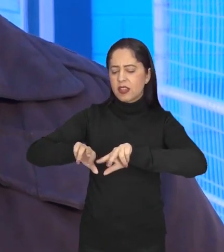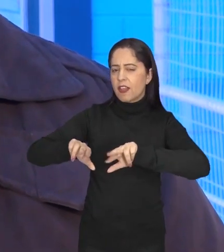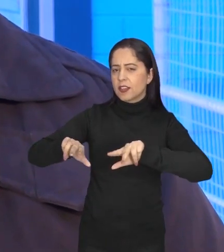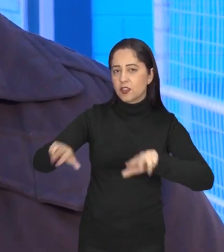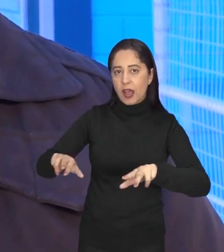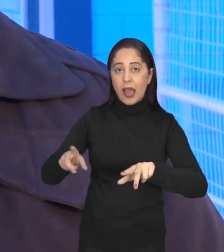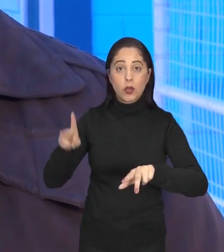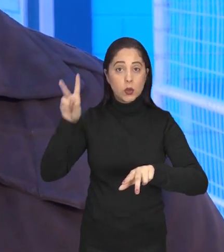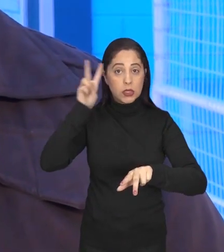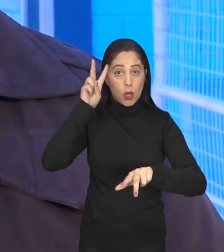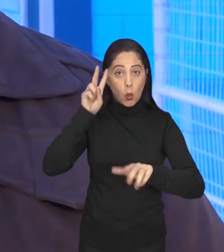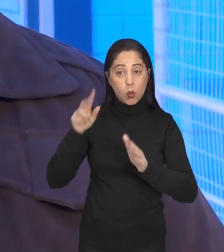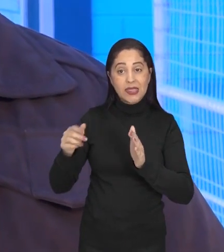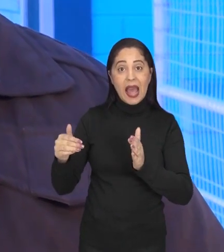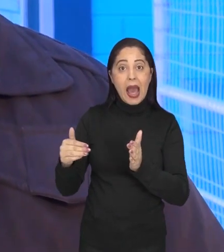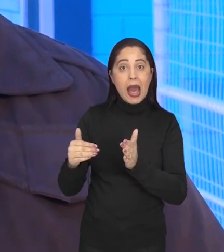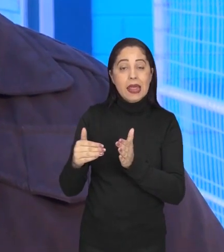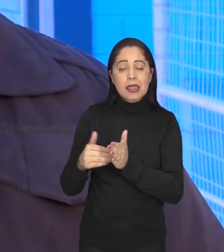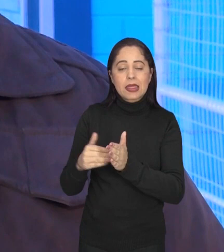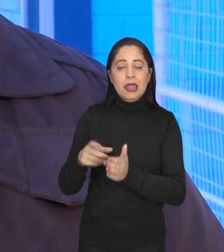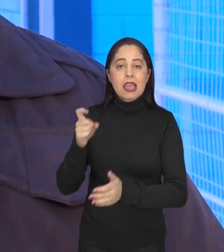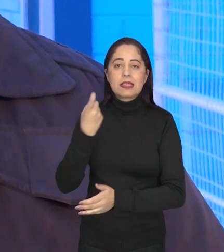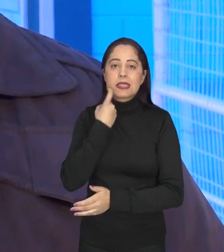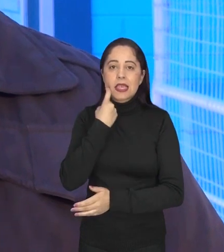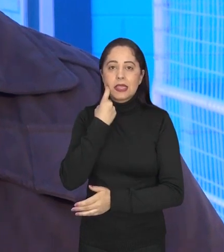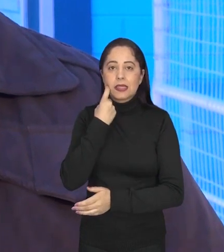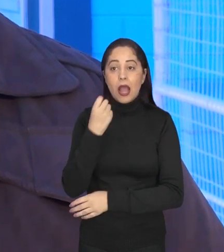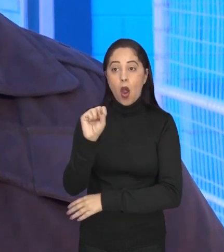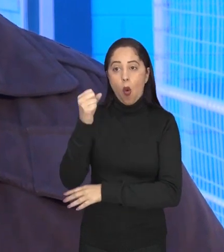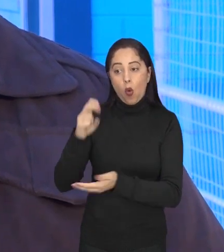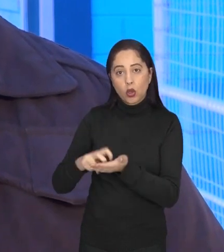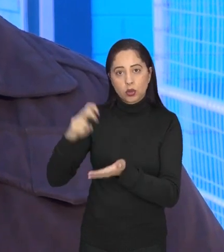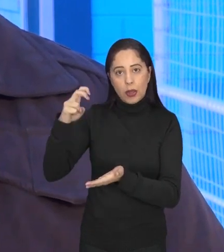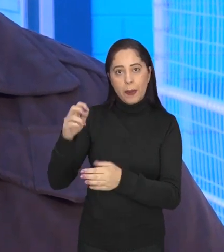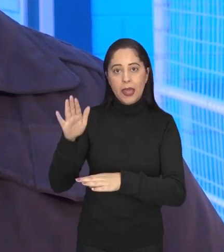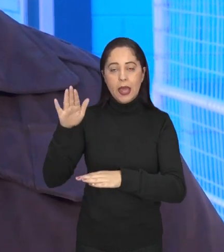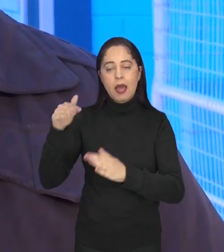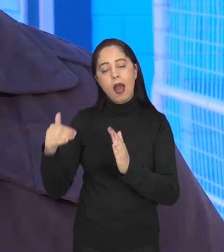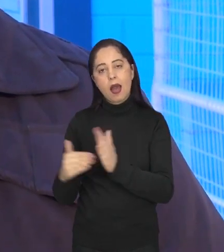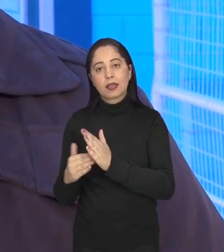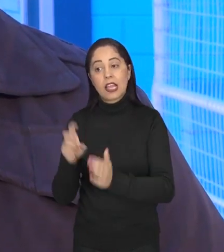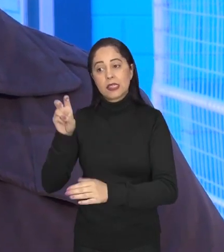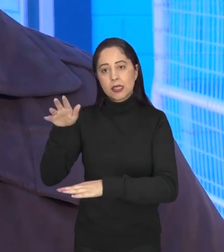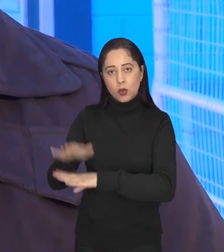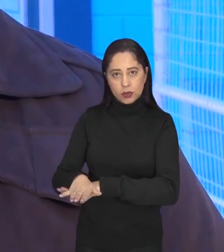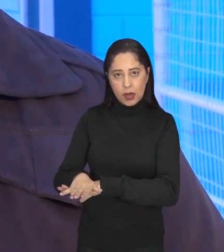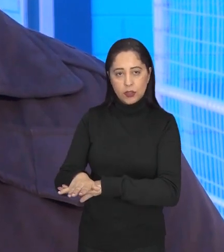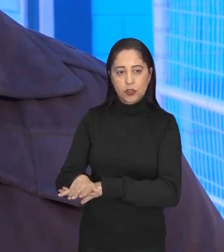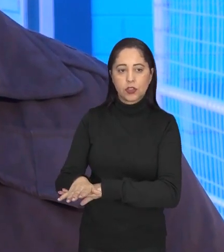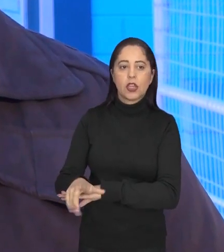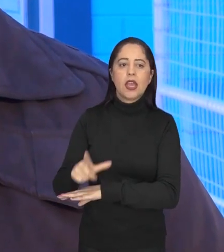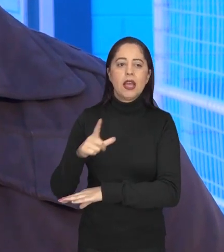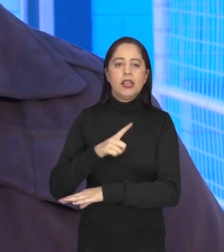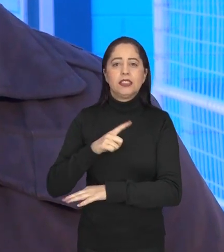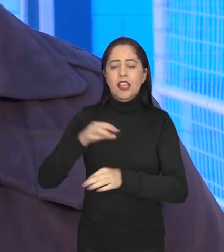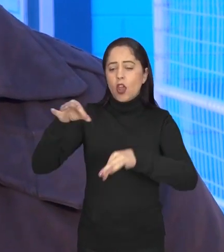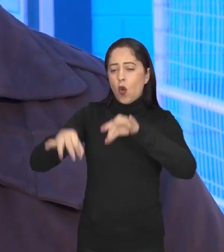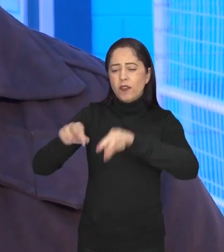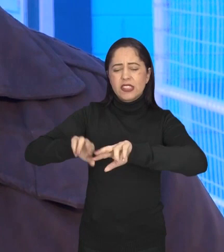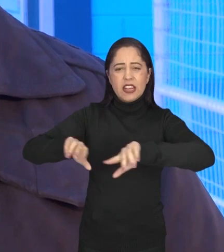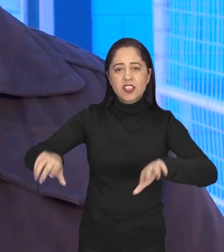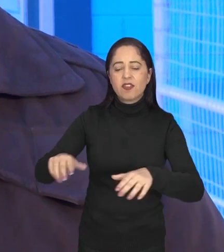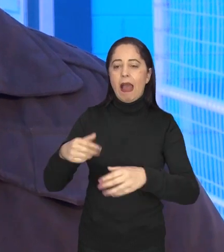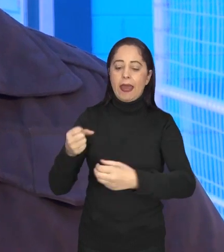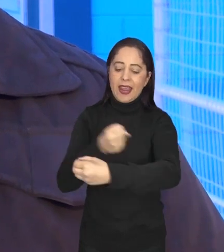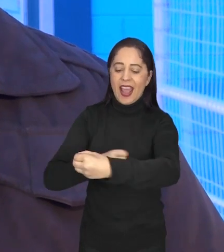são oficinas, né, que acontecem de segunda a sexta, das 8 às 5. Eu tenho mais de 20 oficinas aqui